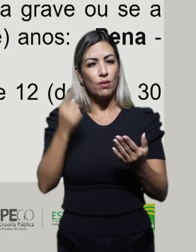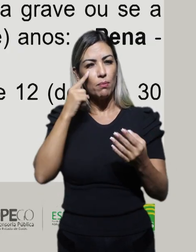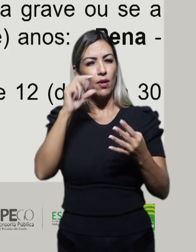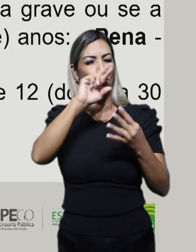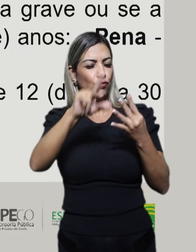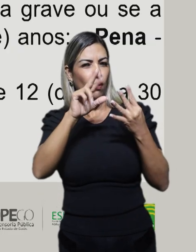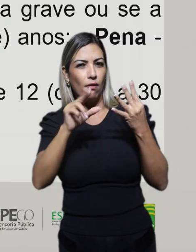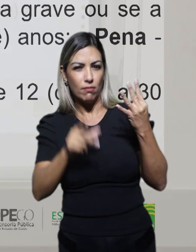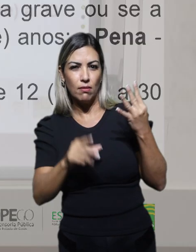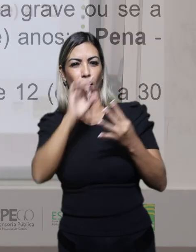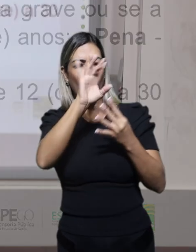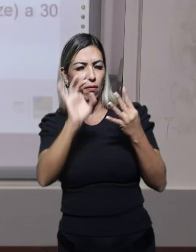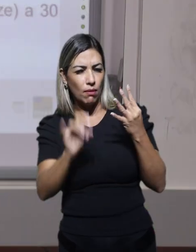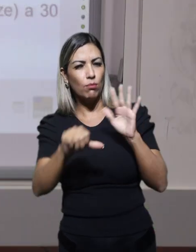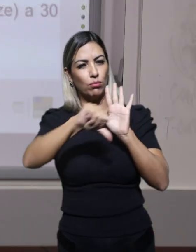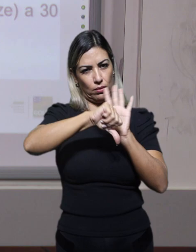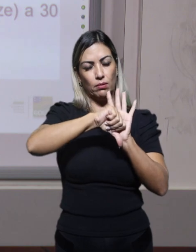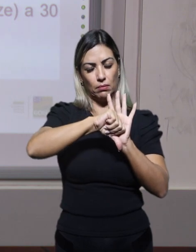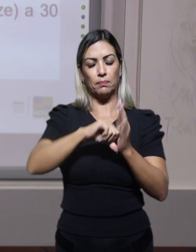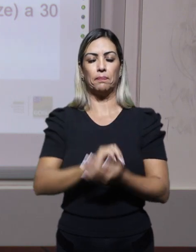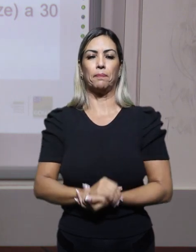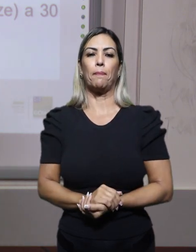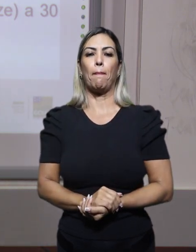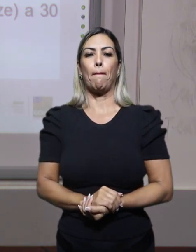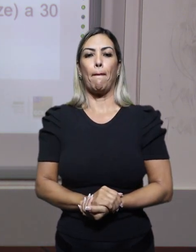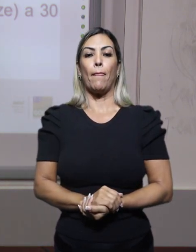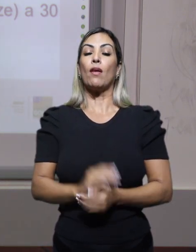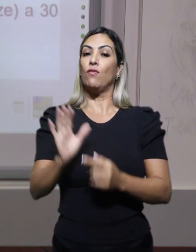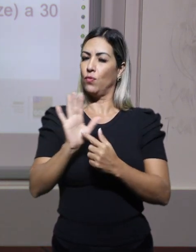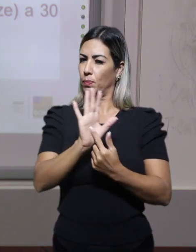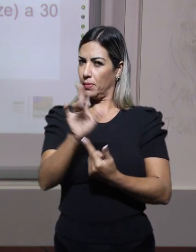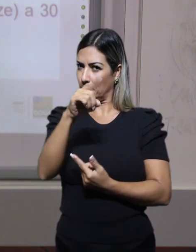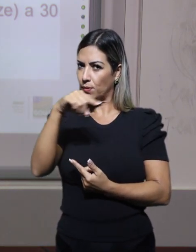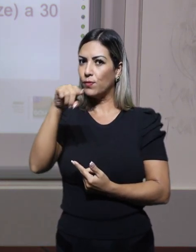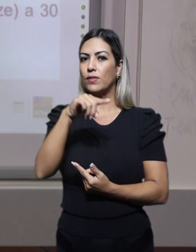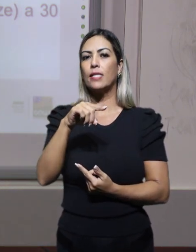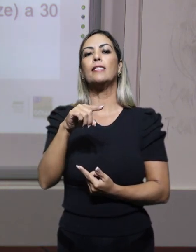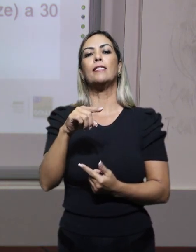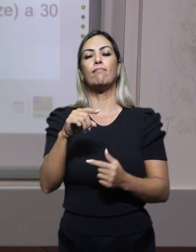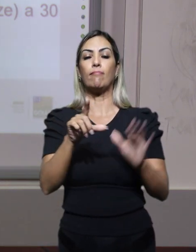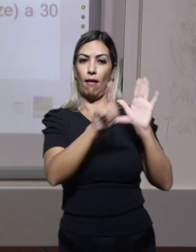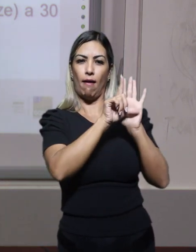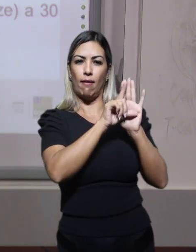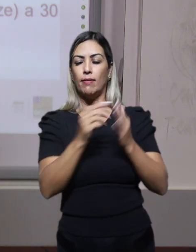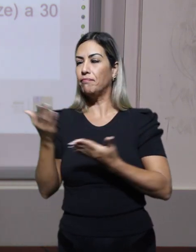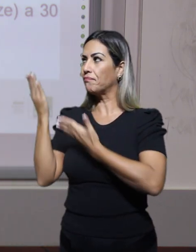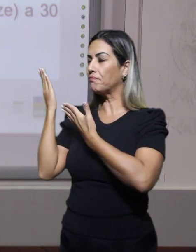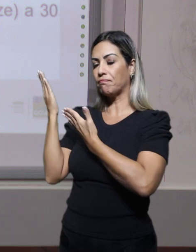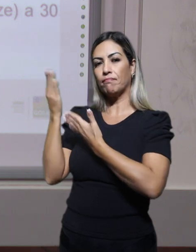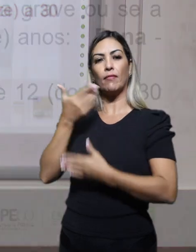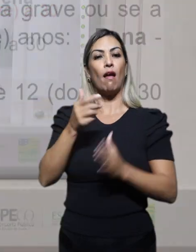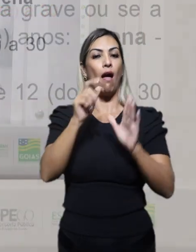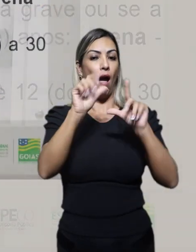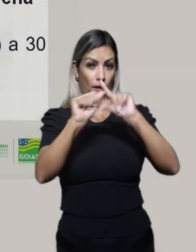desses crimes. Bom, eu vou trazer aqui para vocês, por escrito, o artigo 213 do